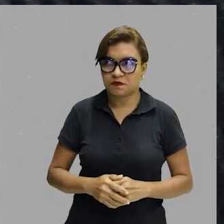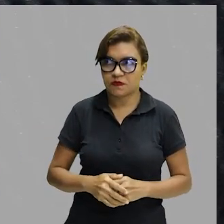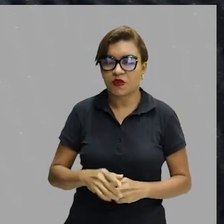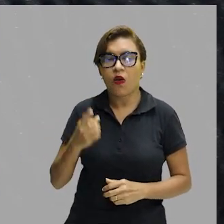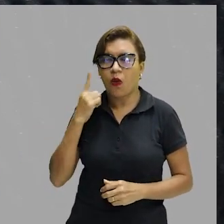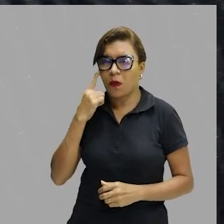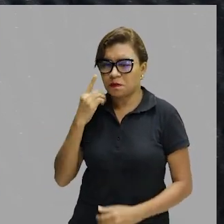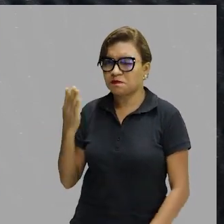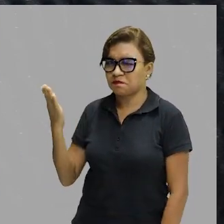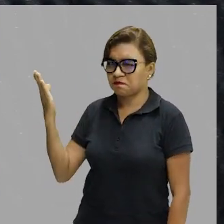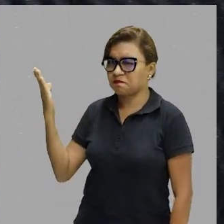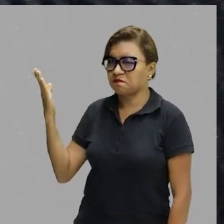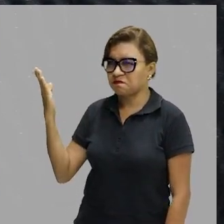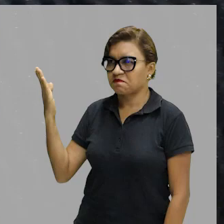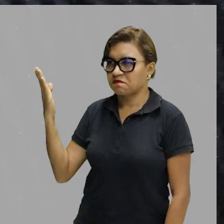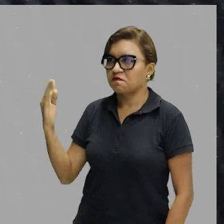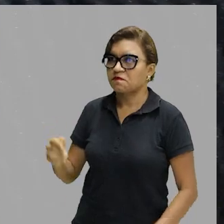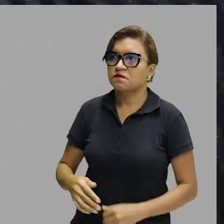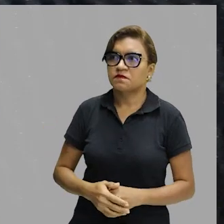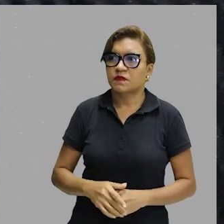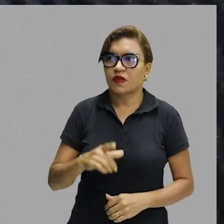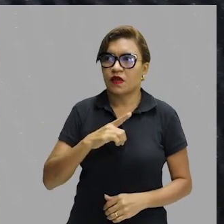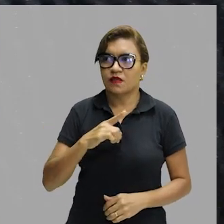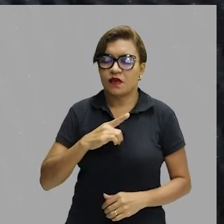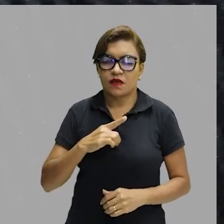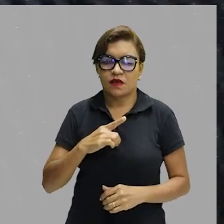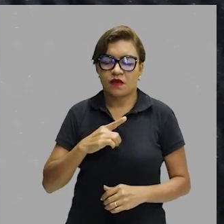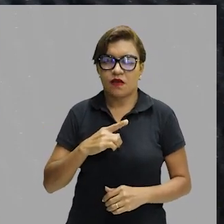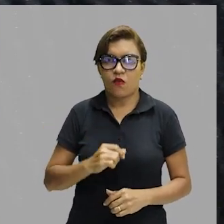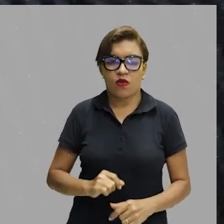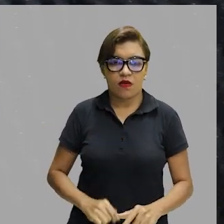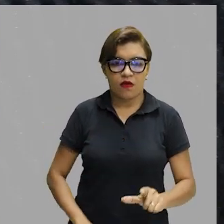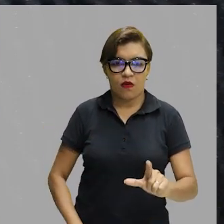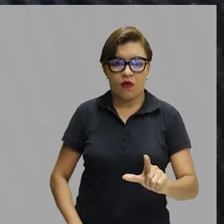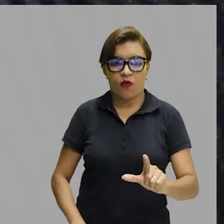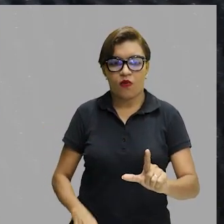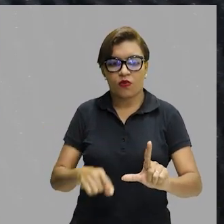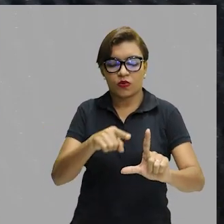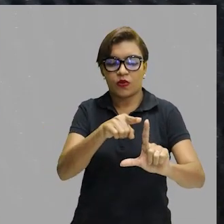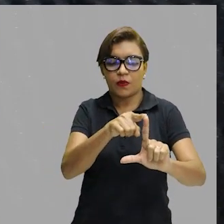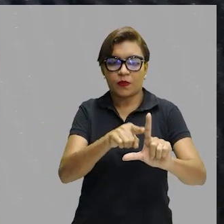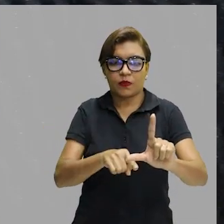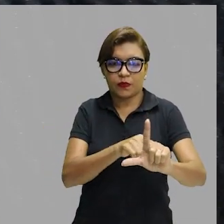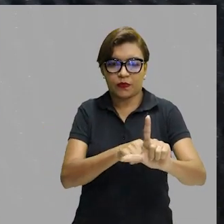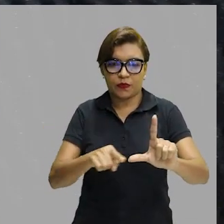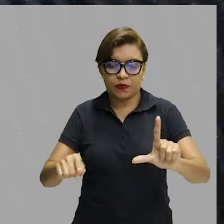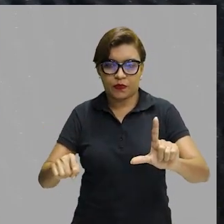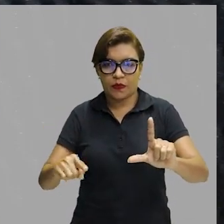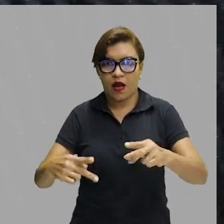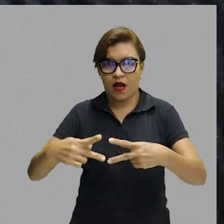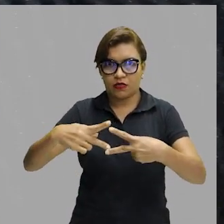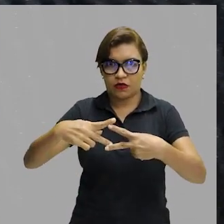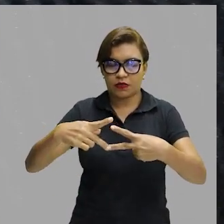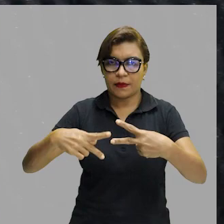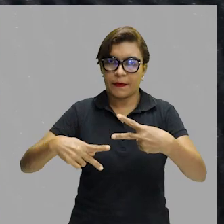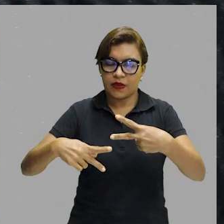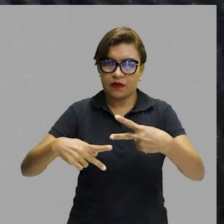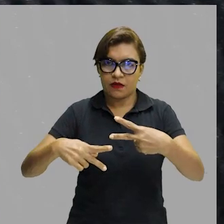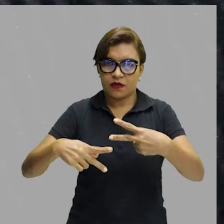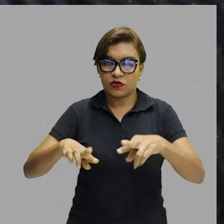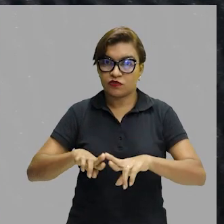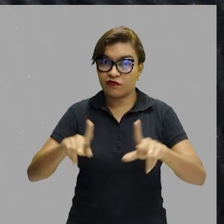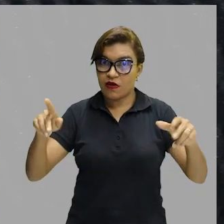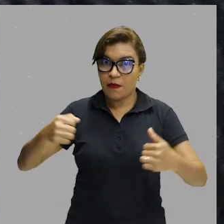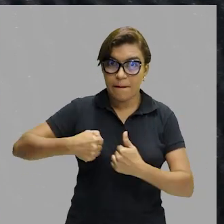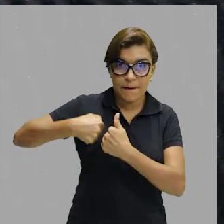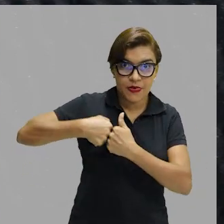consegue visualizar isso bem aqui no gráfico, certo? Aqui nós temos ΔP, que é a diferença da pressão.